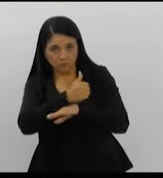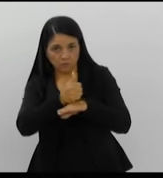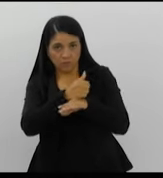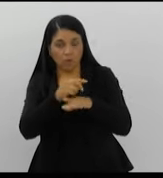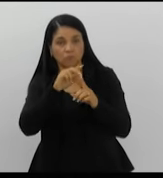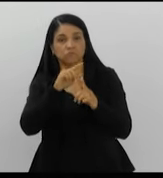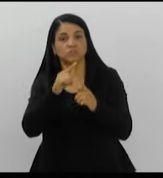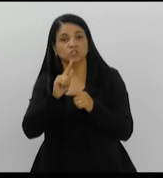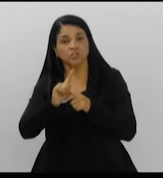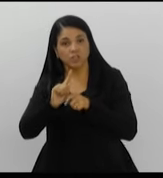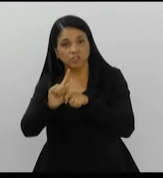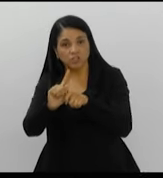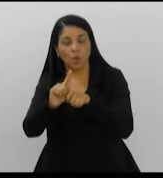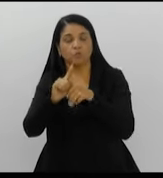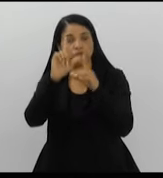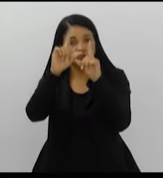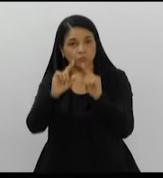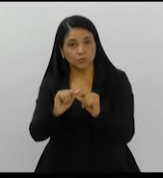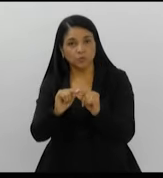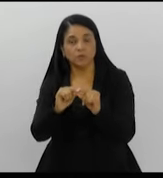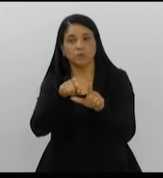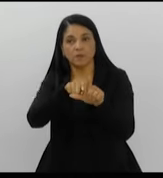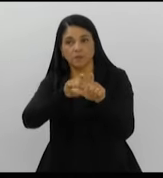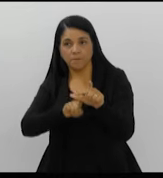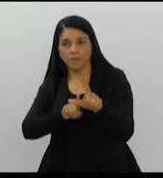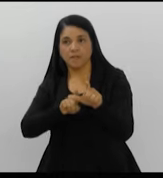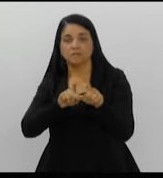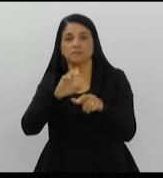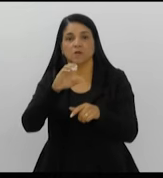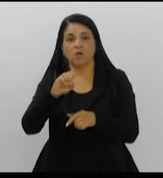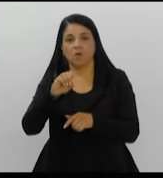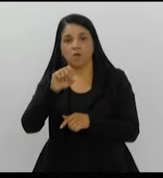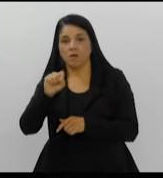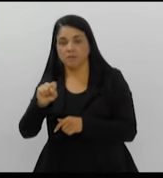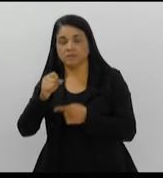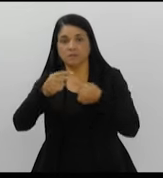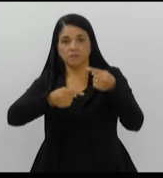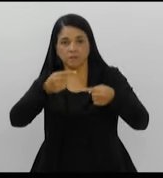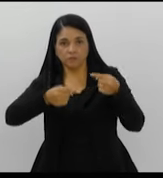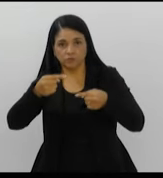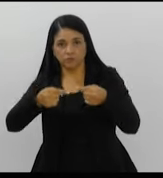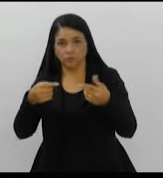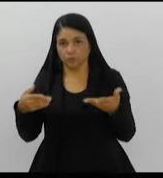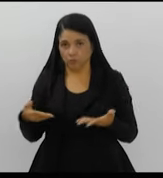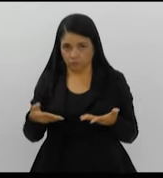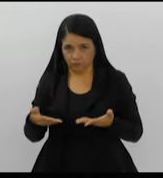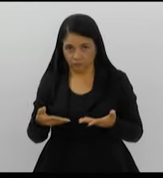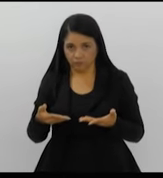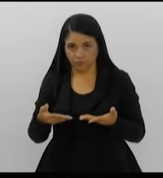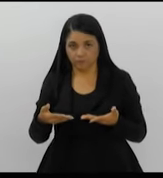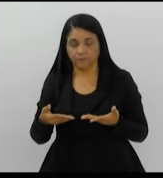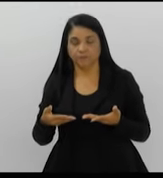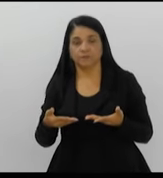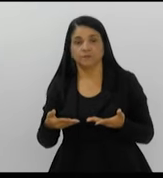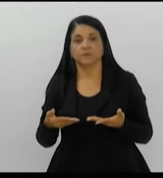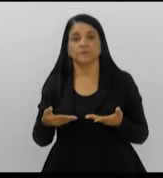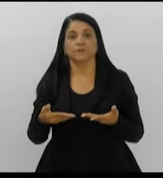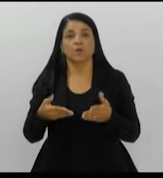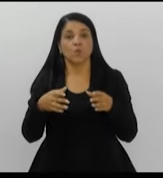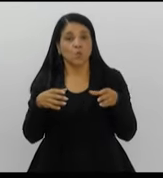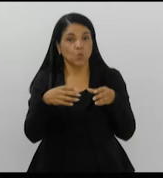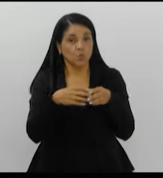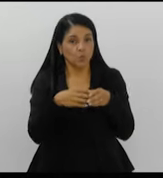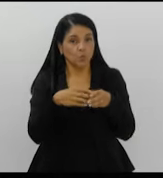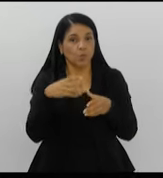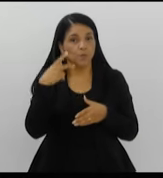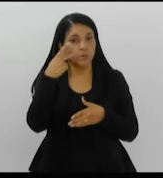a redução da dependência das OSs, muito debatido aqui hoje. No entanto, esse grupo político